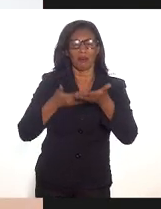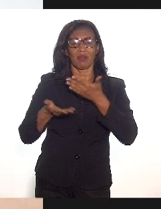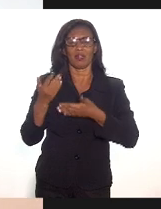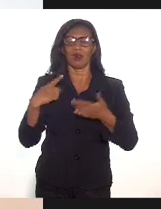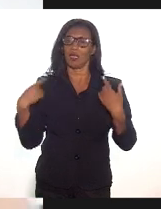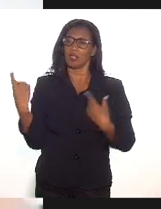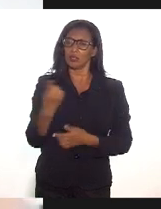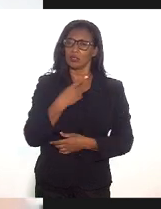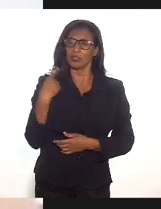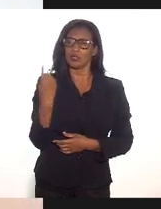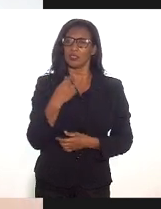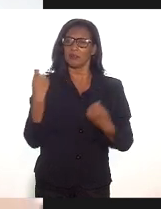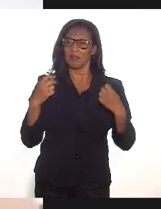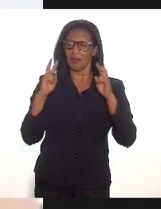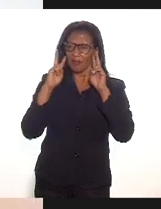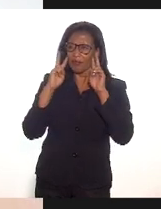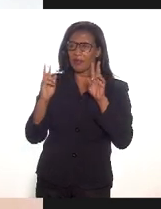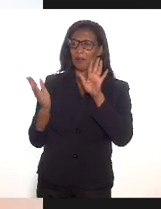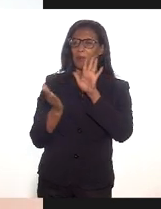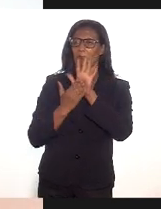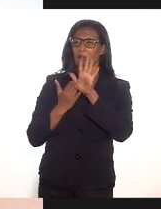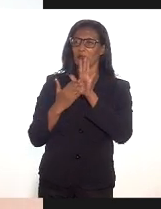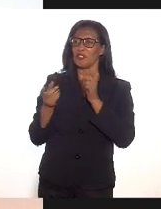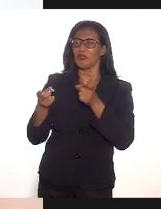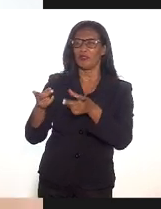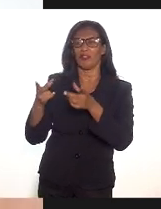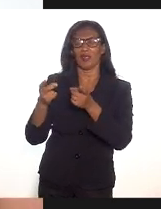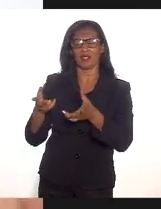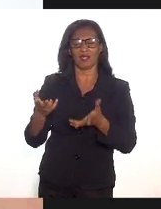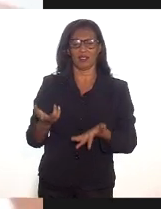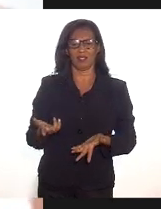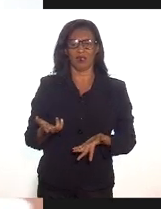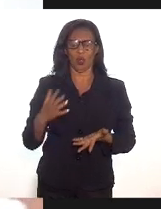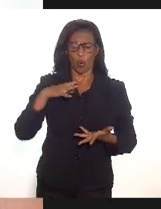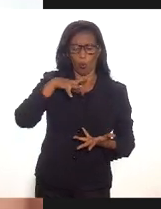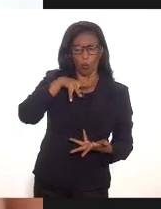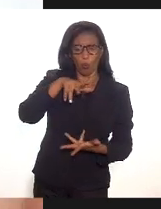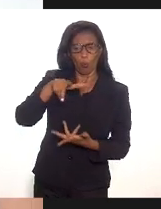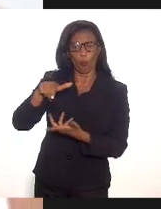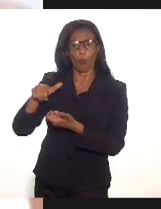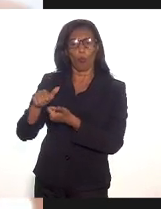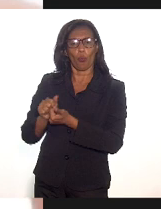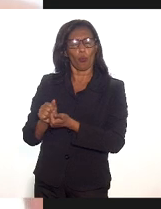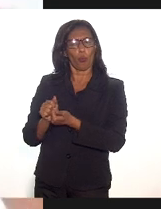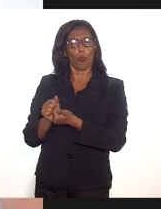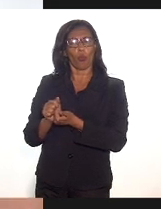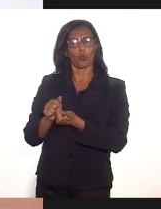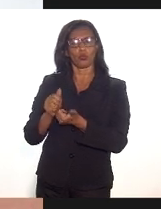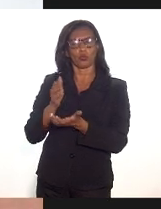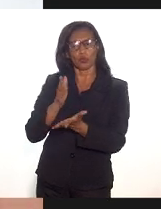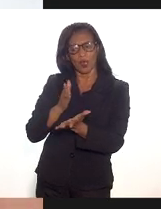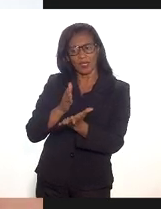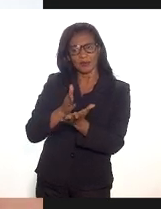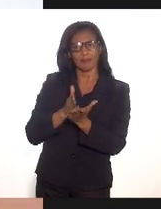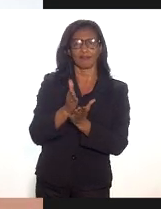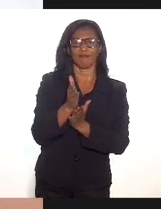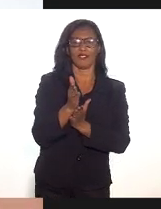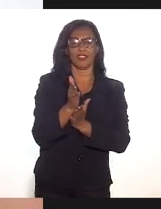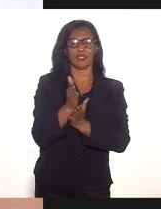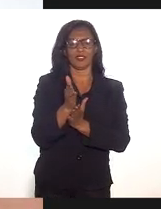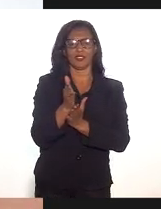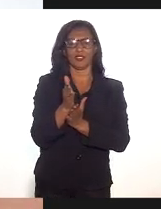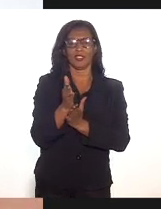gente vê uma proposta de privatizar a água. O mundo vai no, na direção do que nós aprovamos hoje, manter